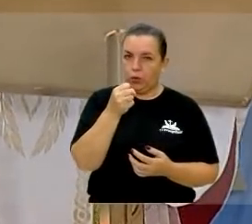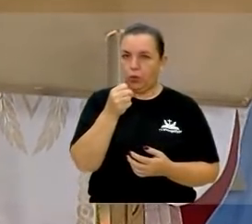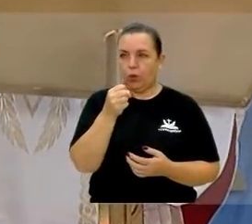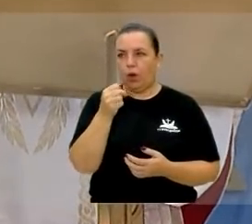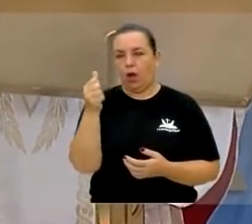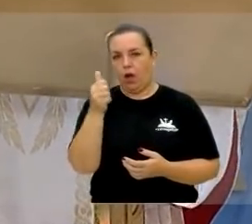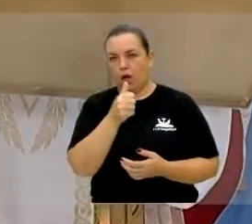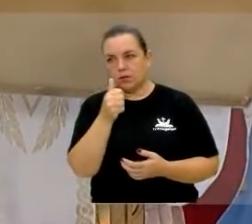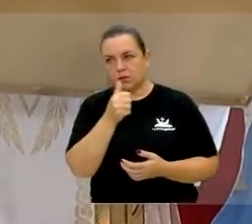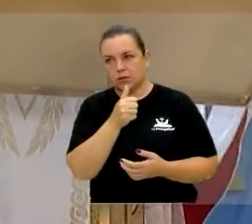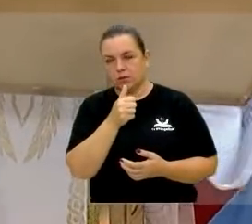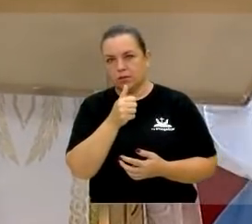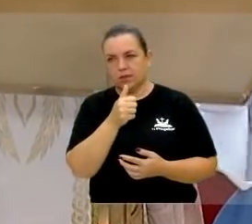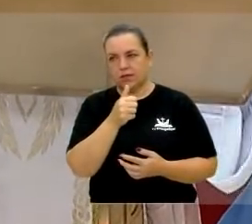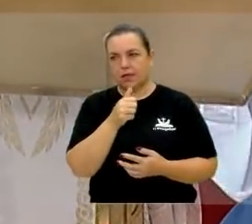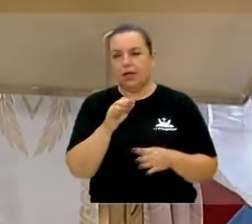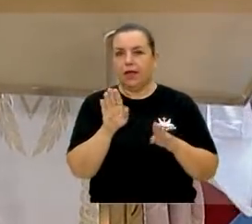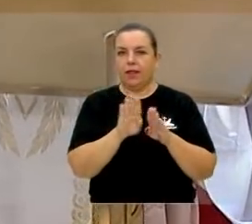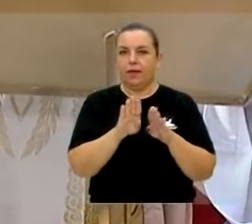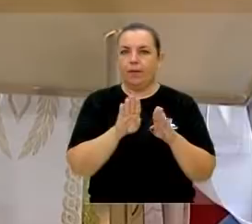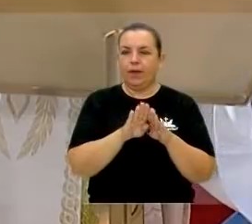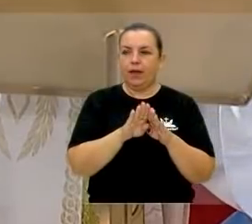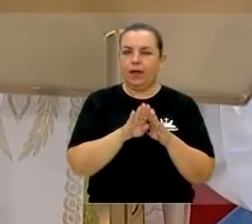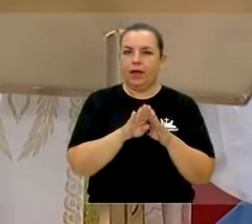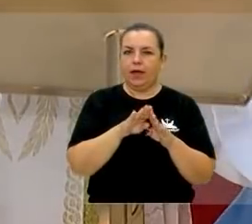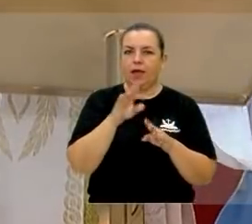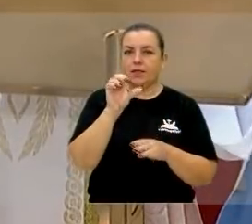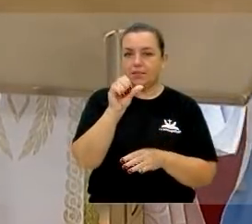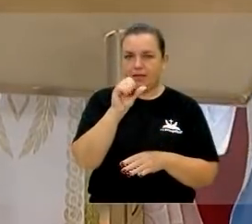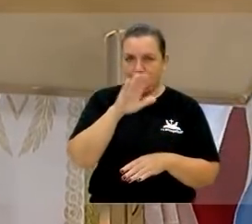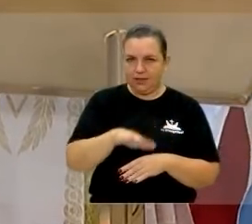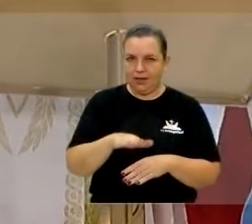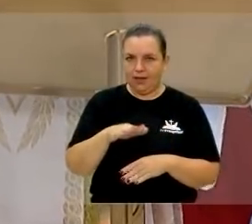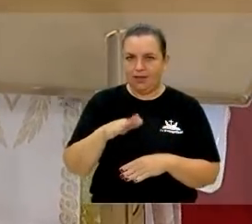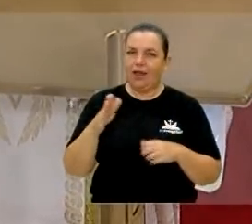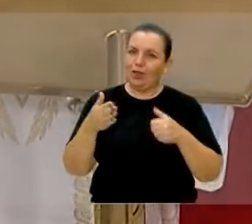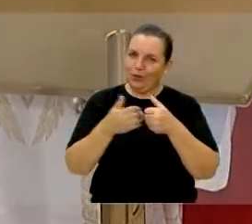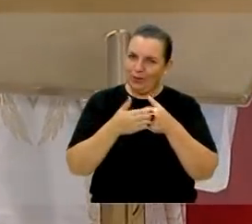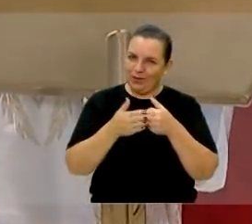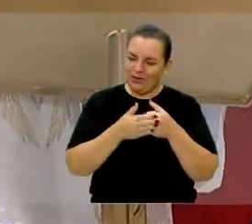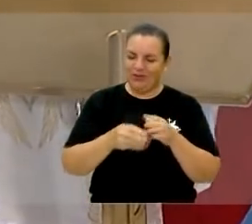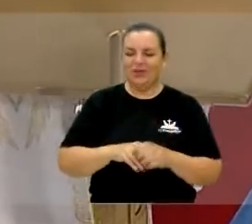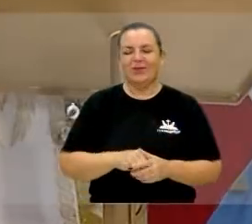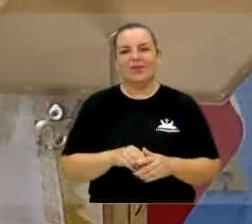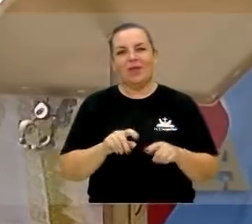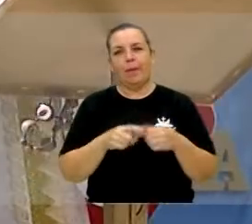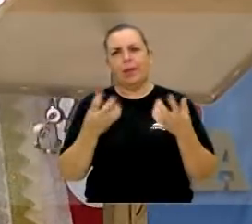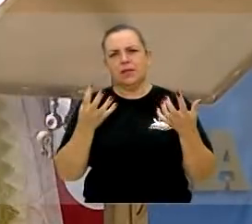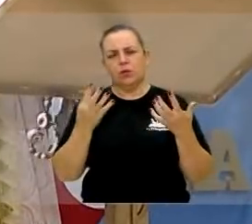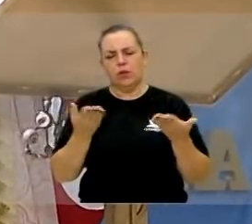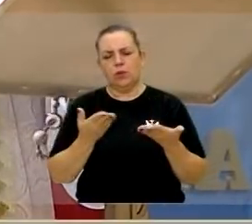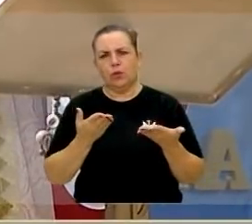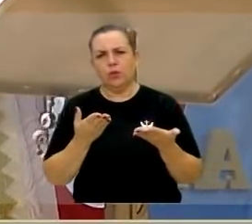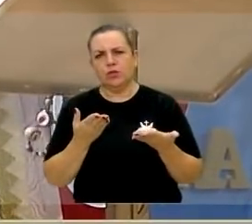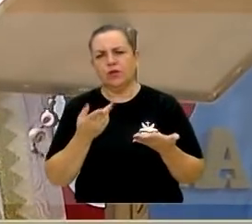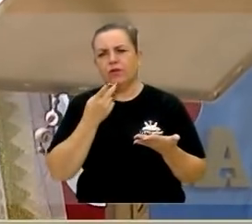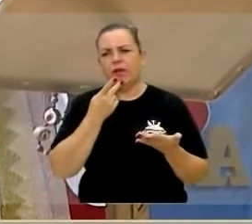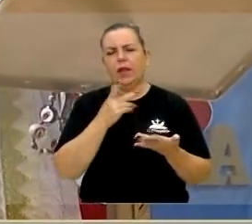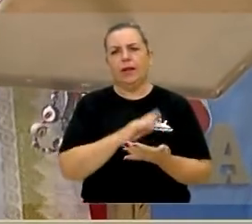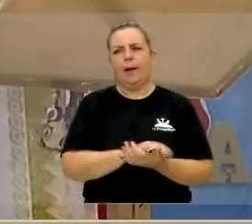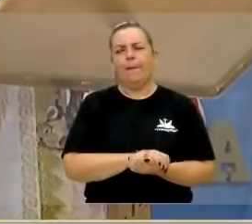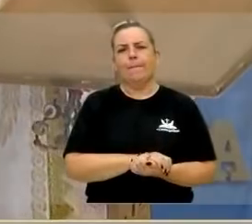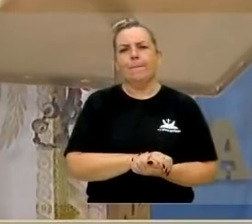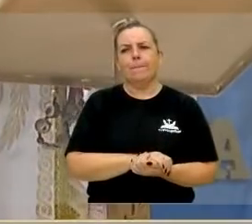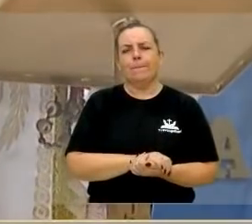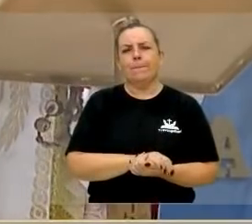11, às 18 é Dom Peruso. Mas eu quero hoje chamar atenção para